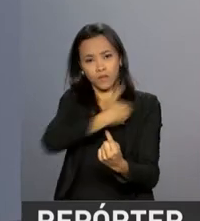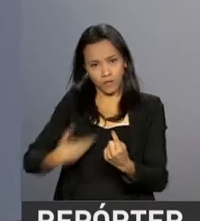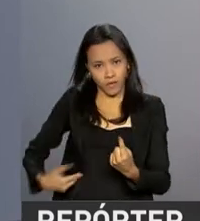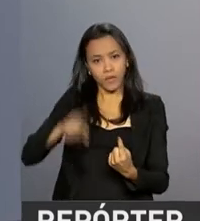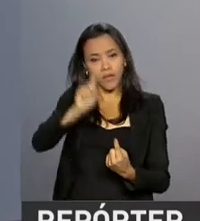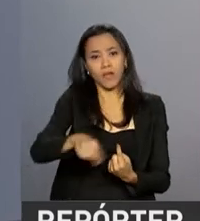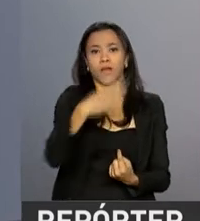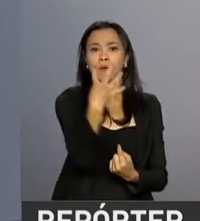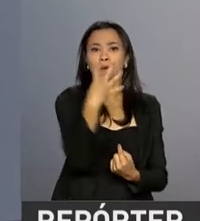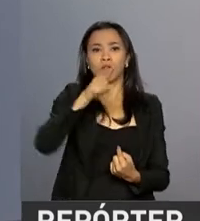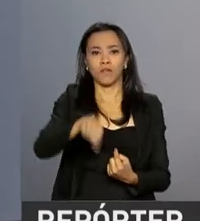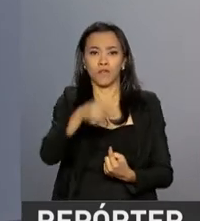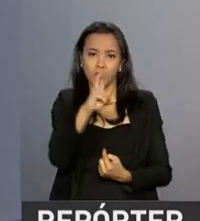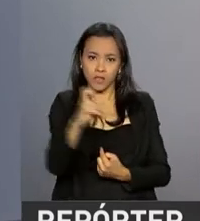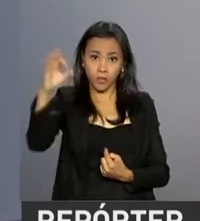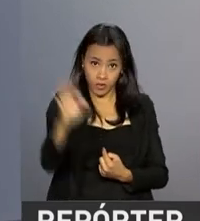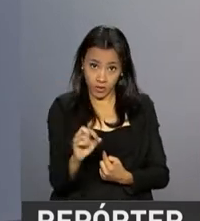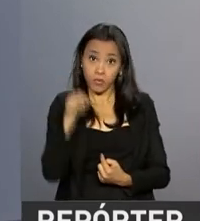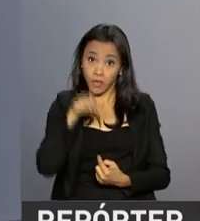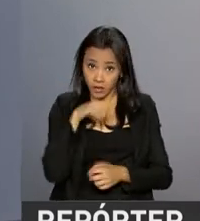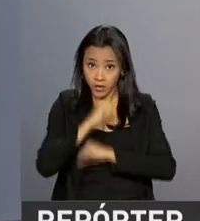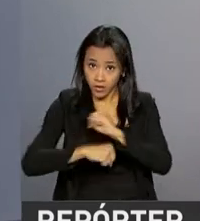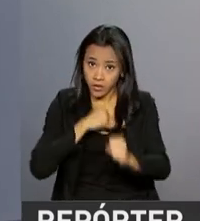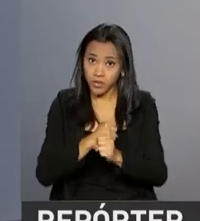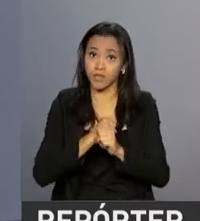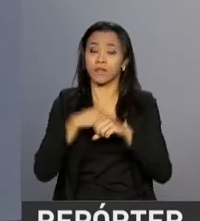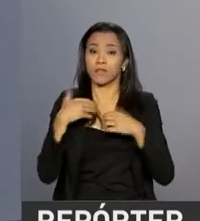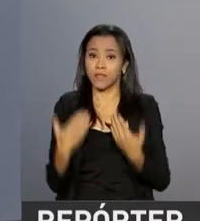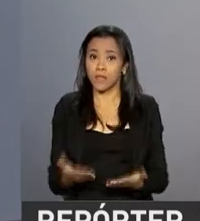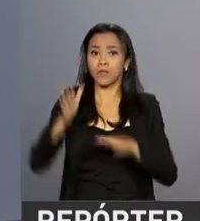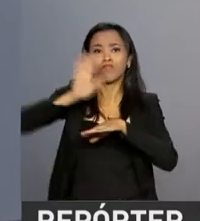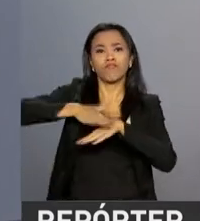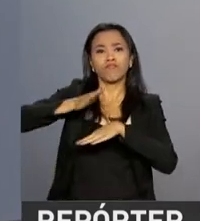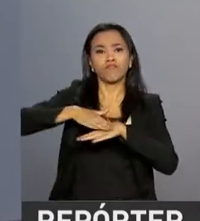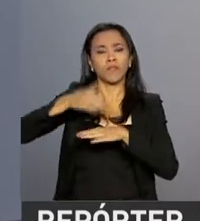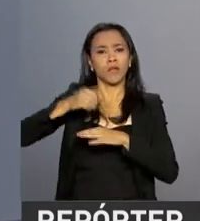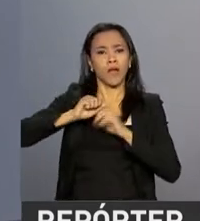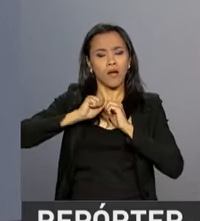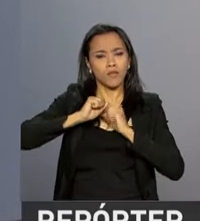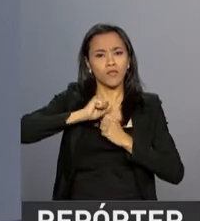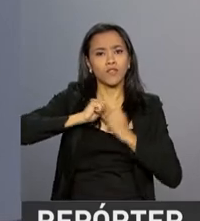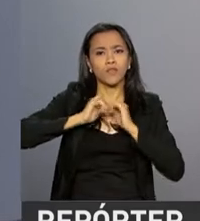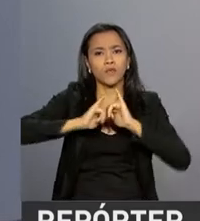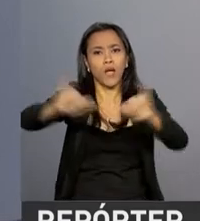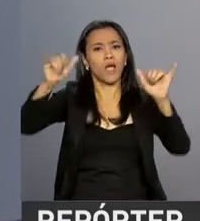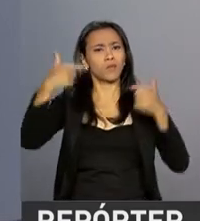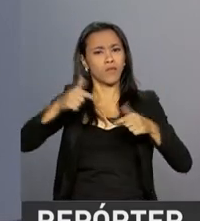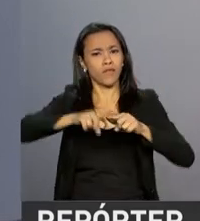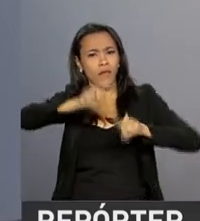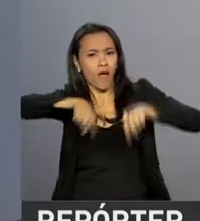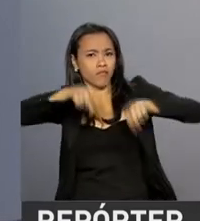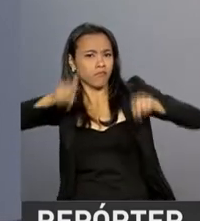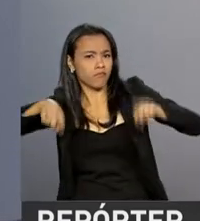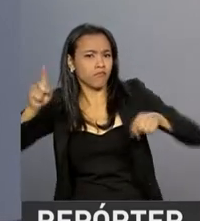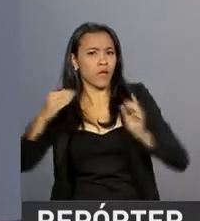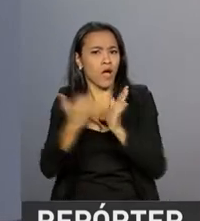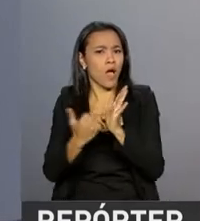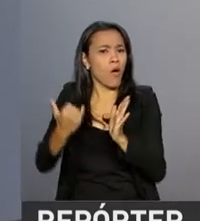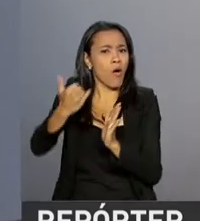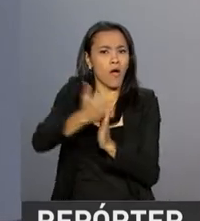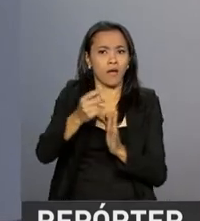por cento estabelecida para este ano segundo o boletim focus não houve alteração na projeção de crescimento da economia